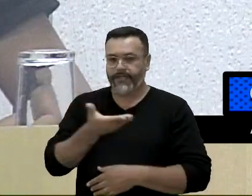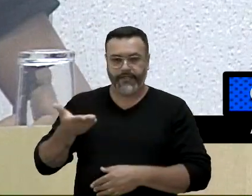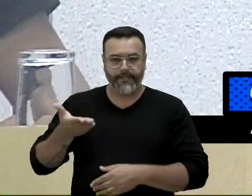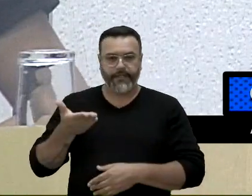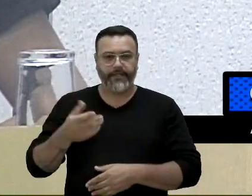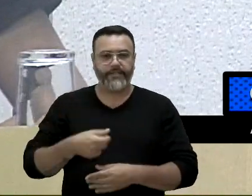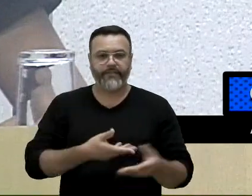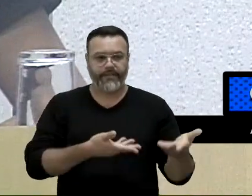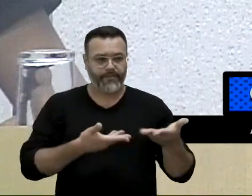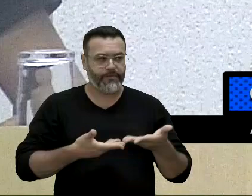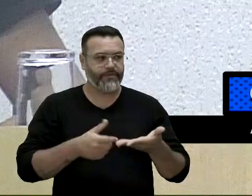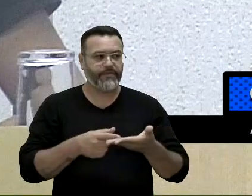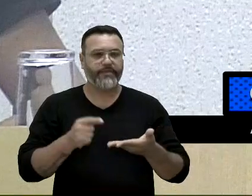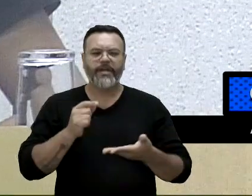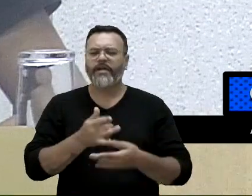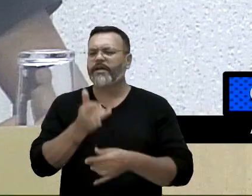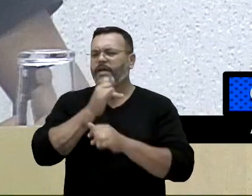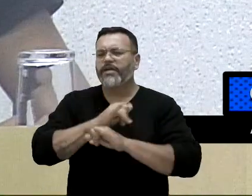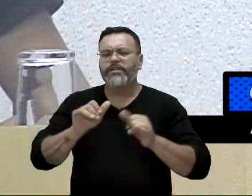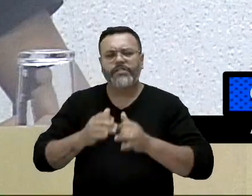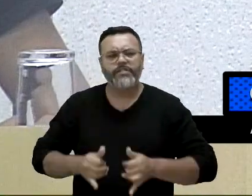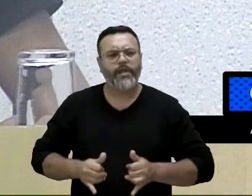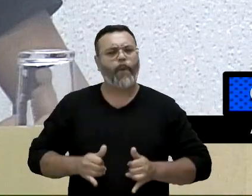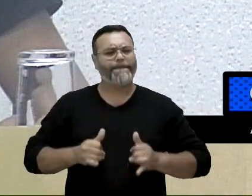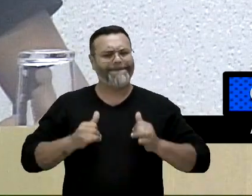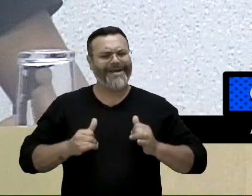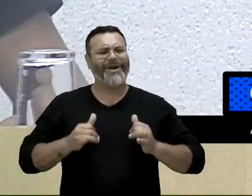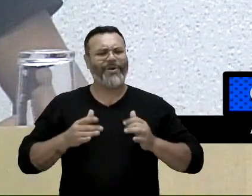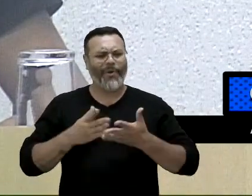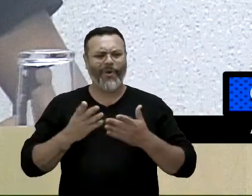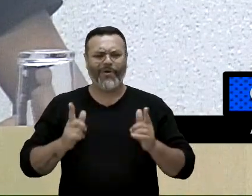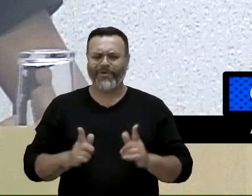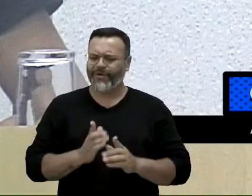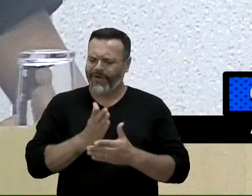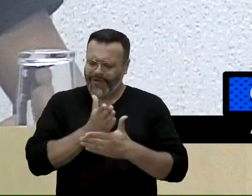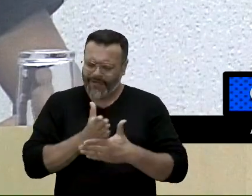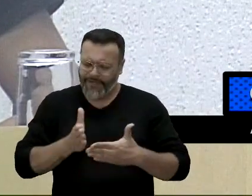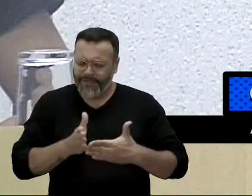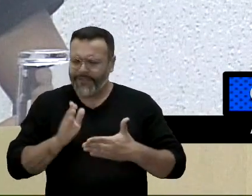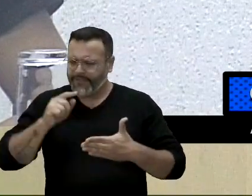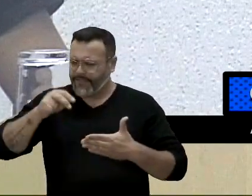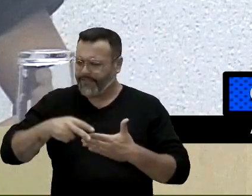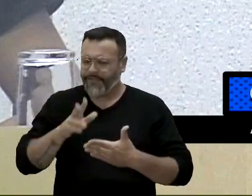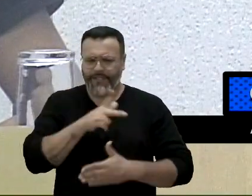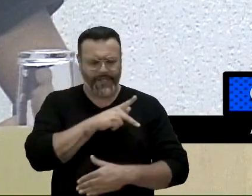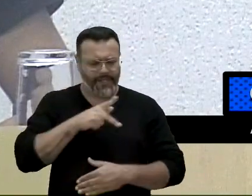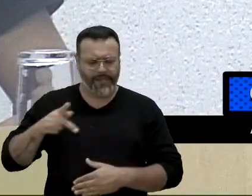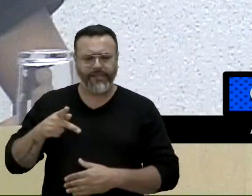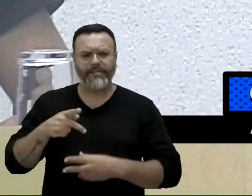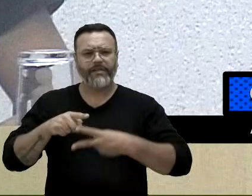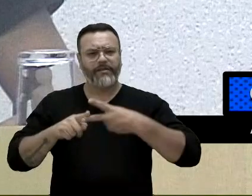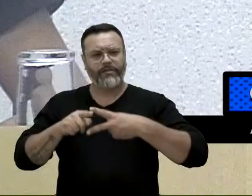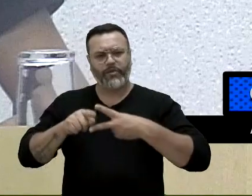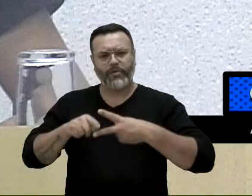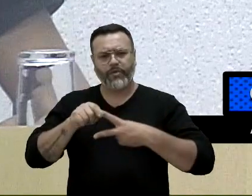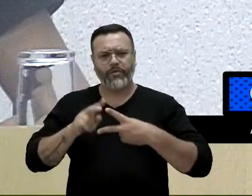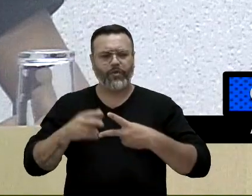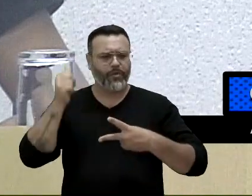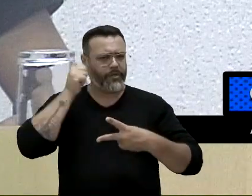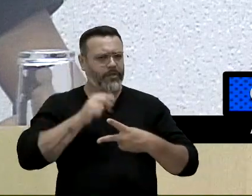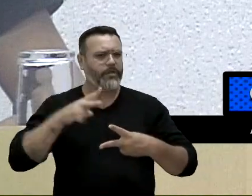convidados, dizendo que é uma grande honra dividir hoje a presidência com duas vereadoras. Hoje nós